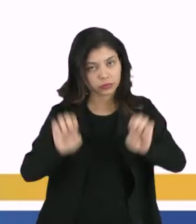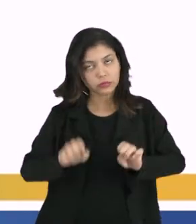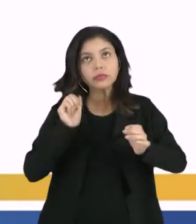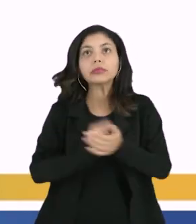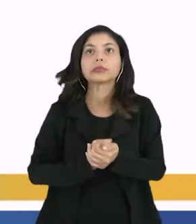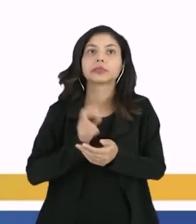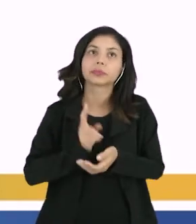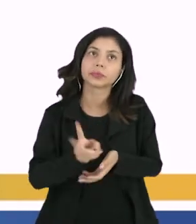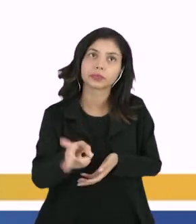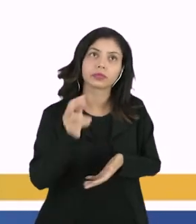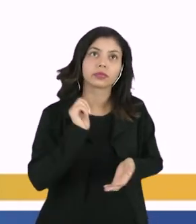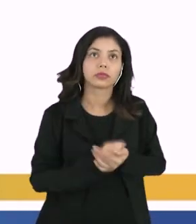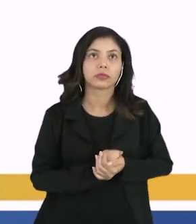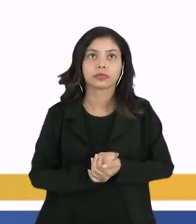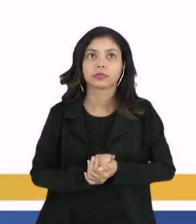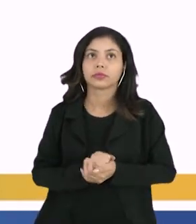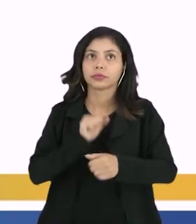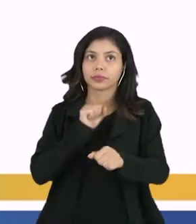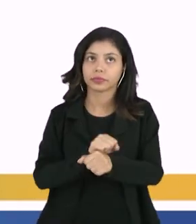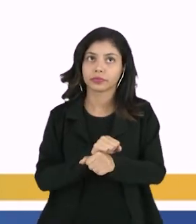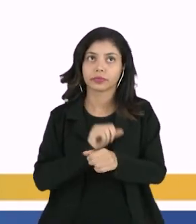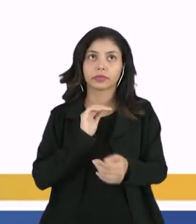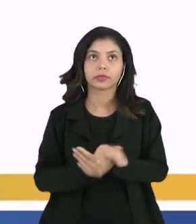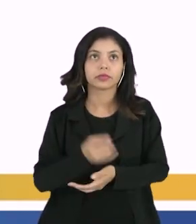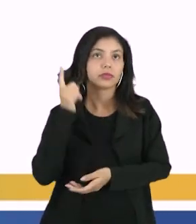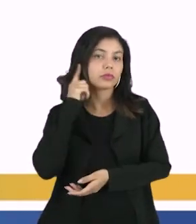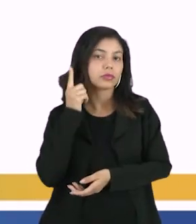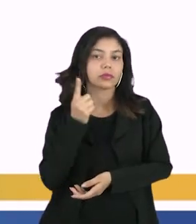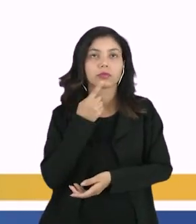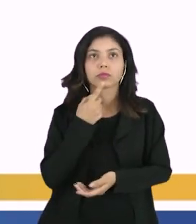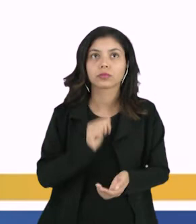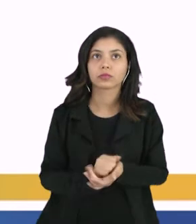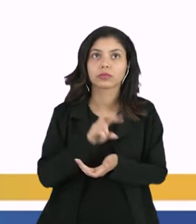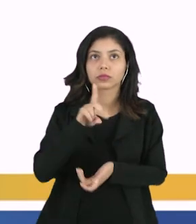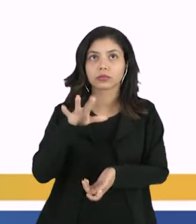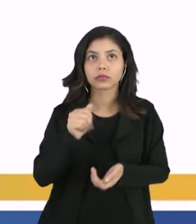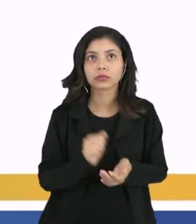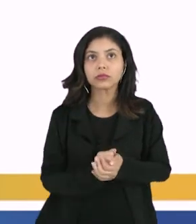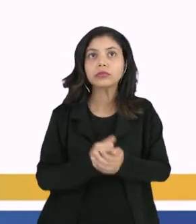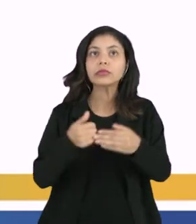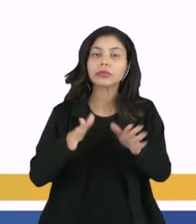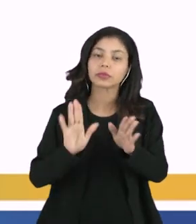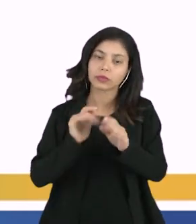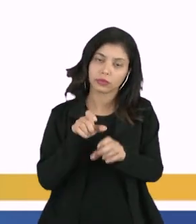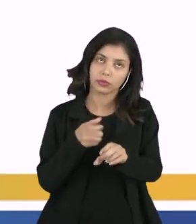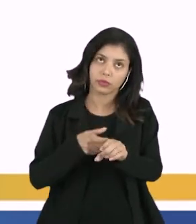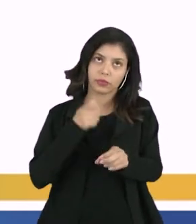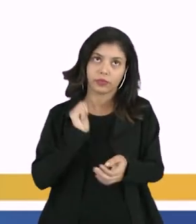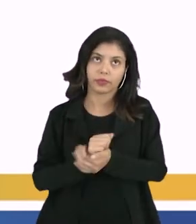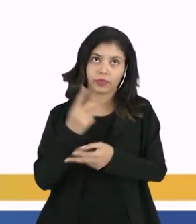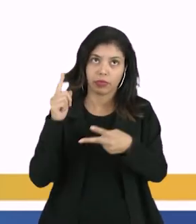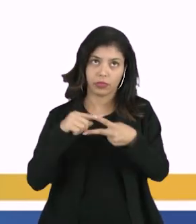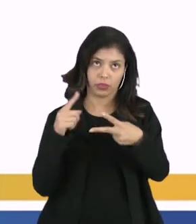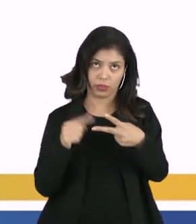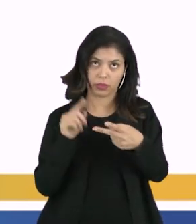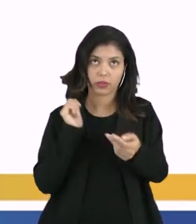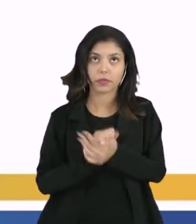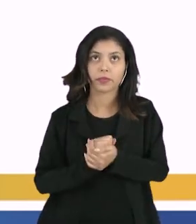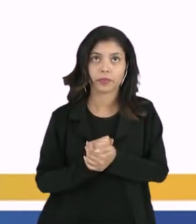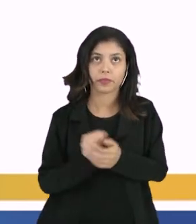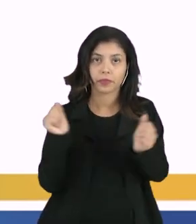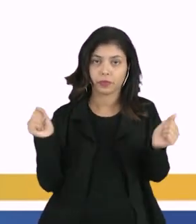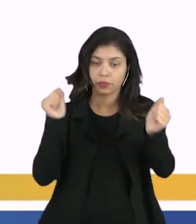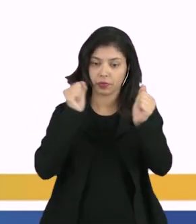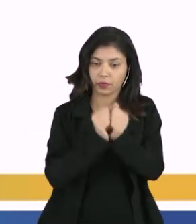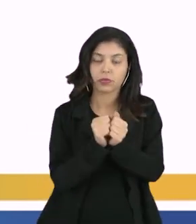estrutura, permanecem intactos. Surdo, mudo, guarda-chuva, abre latas. Observem que eu tenho 2 radicais que